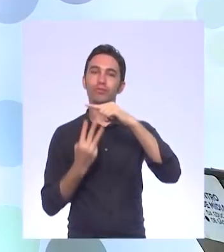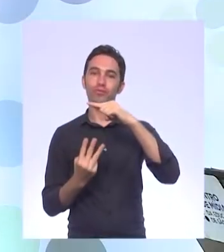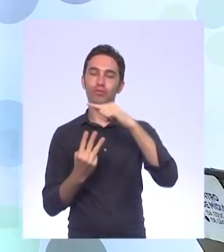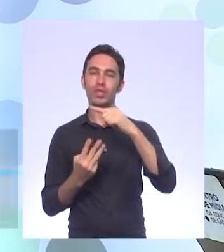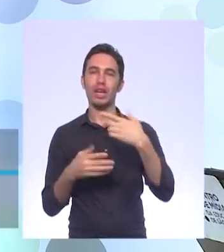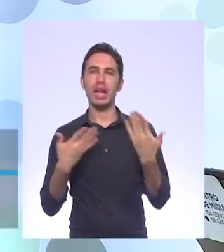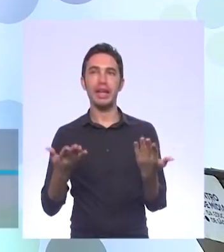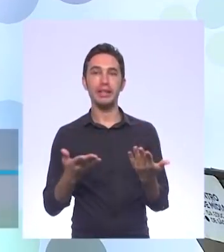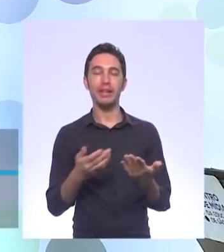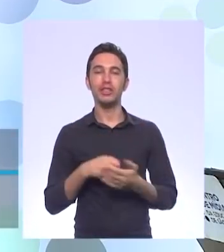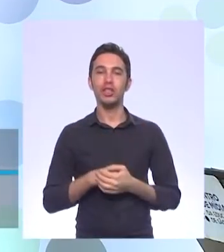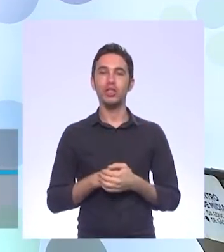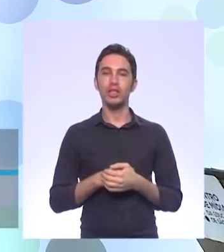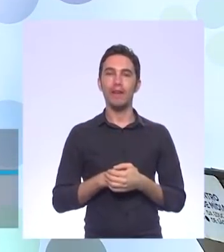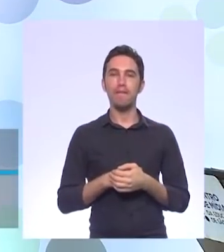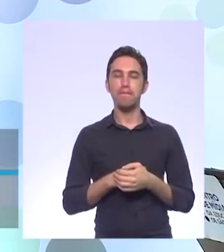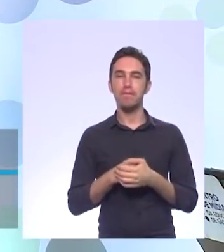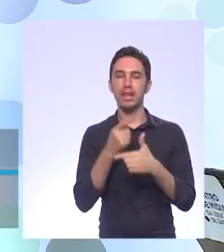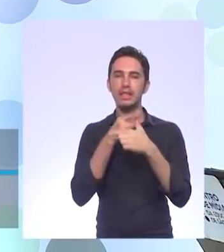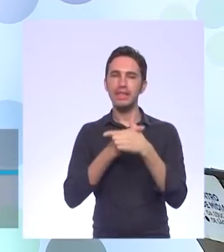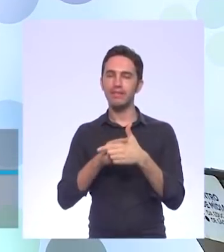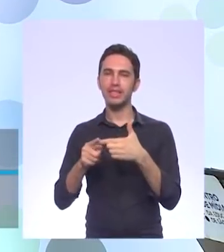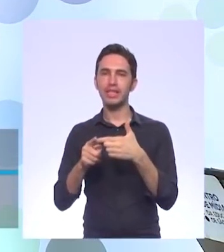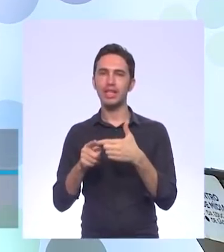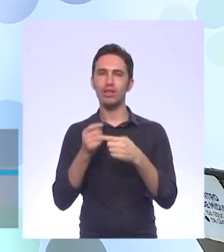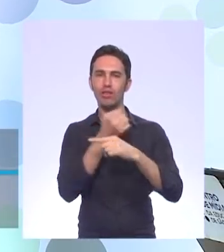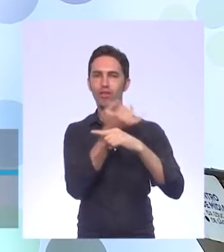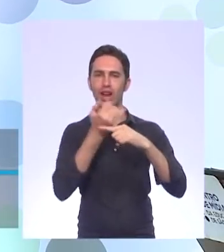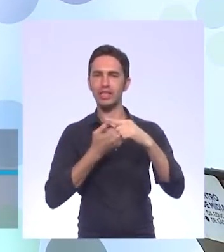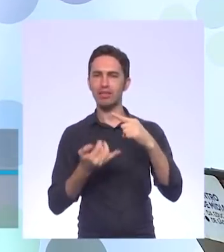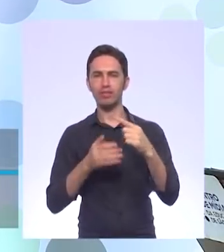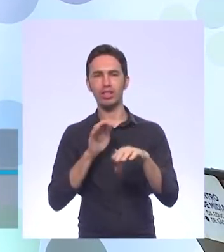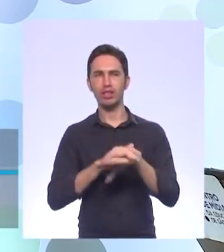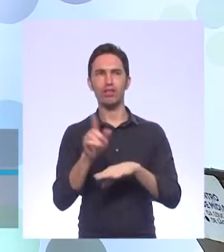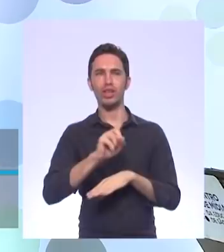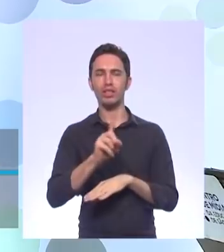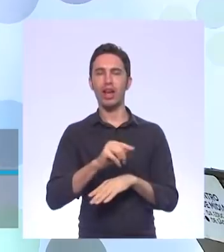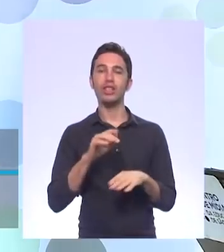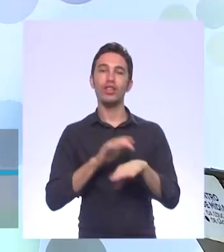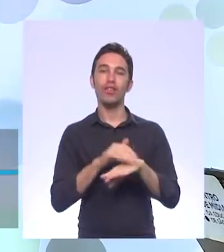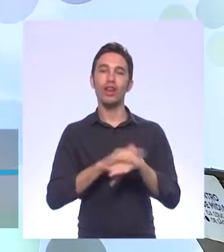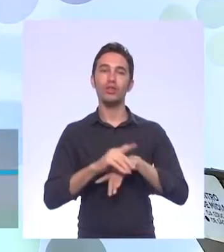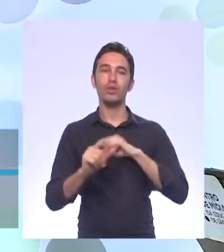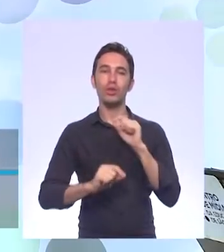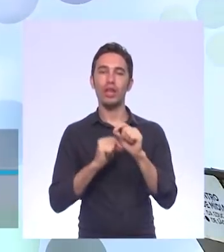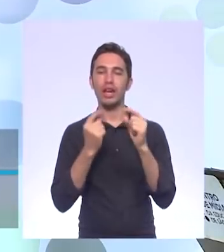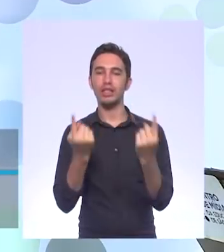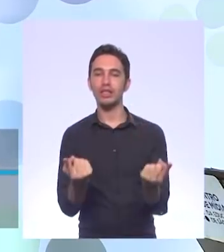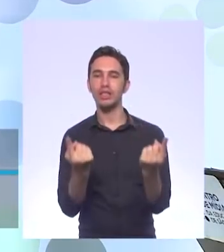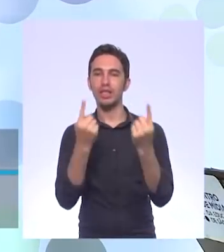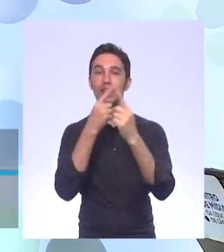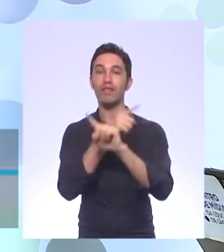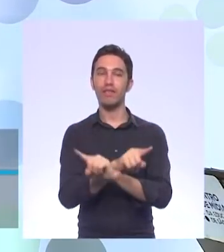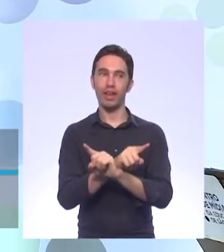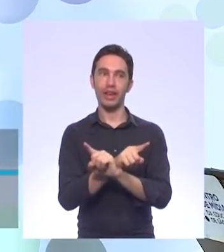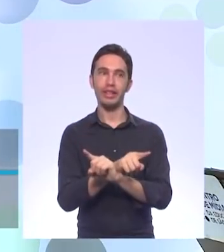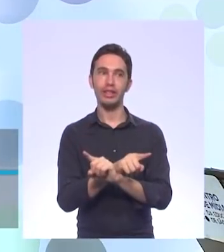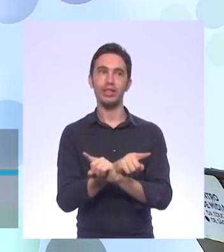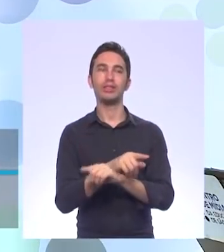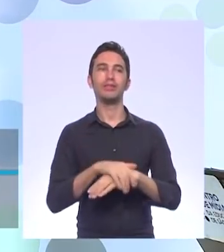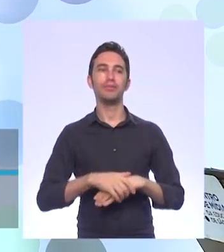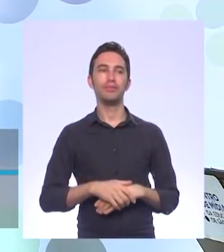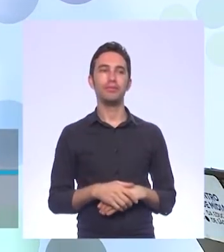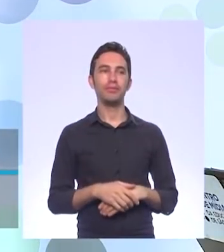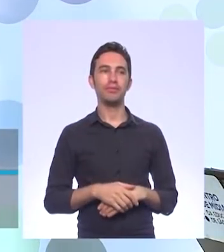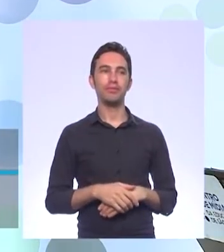divisão de frações Tá o que que a gente faz a gente usa inversão a gente inverte esse